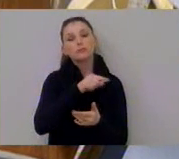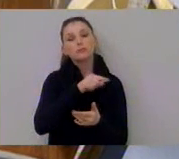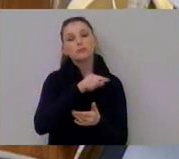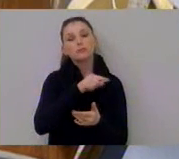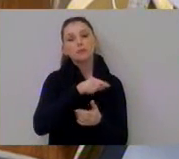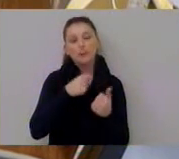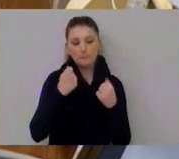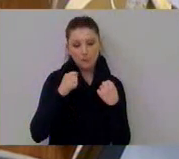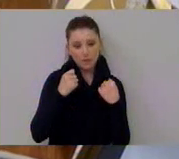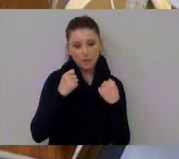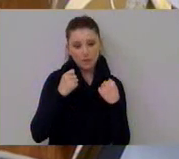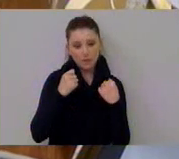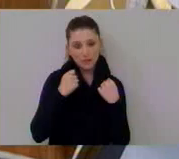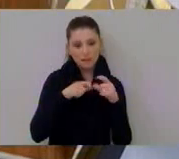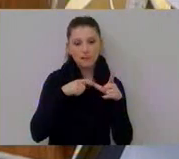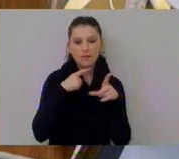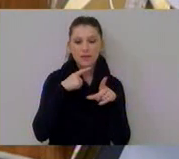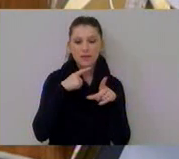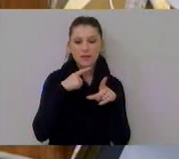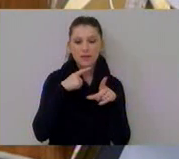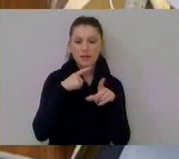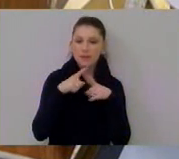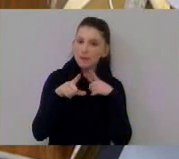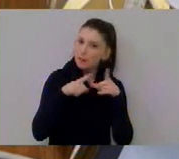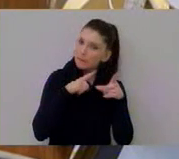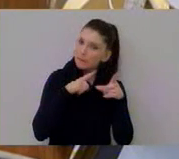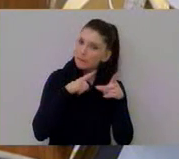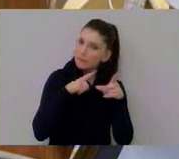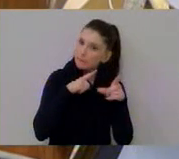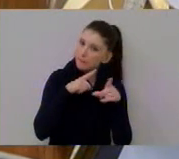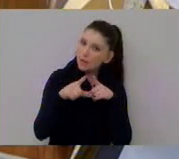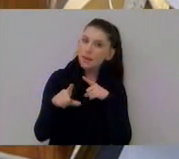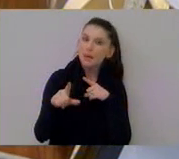e menos favorecidos.